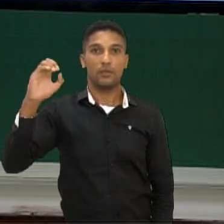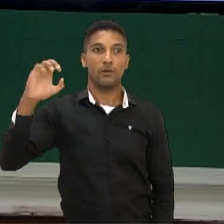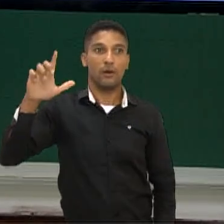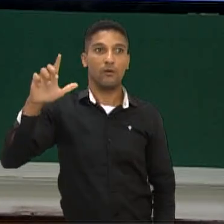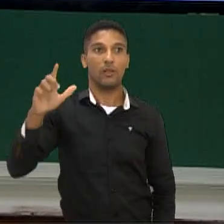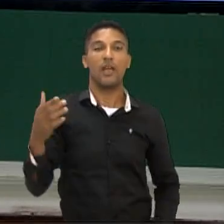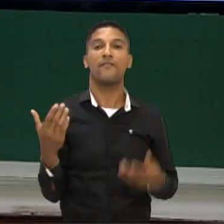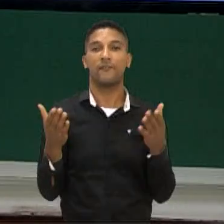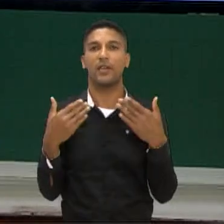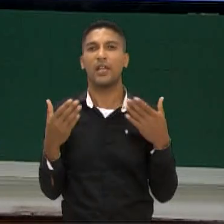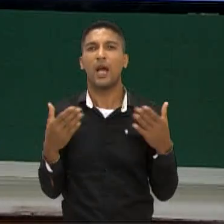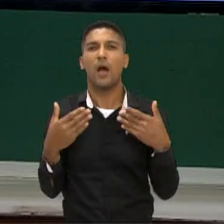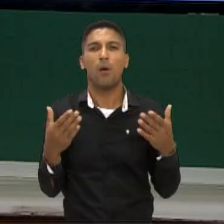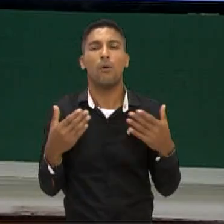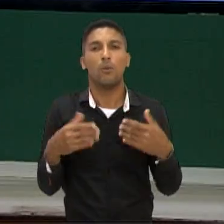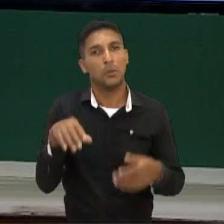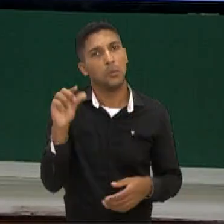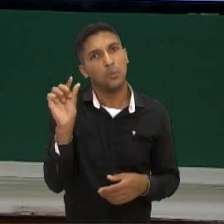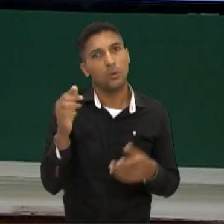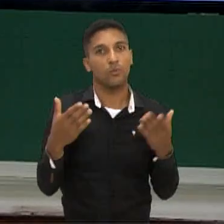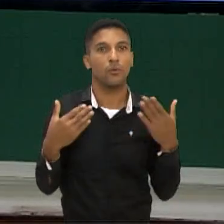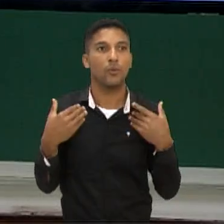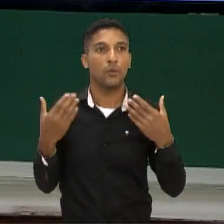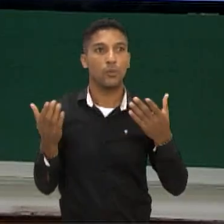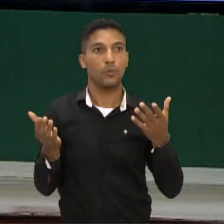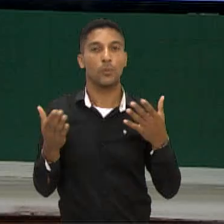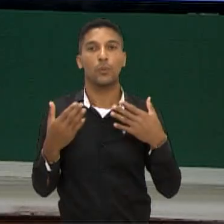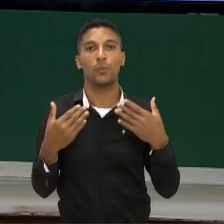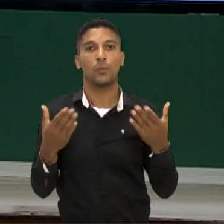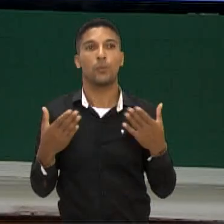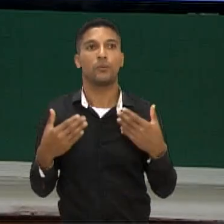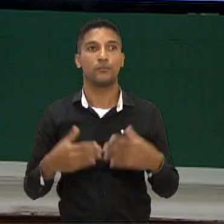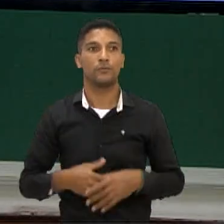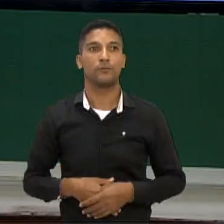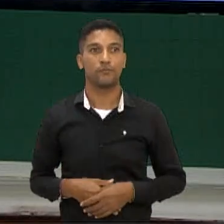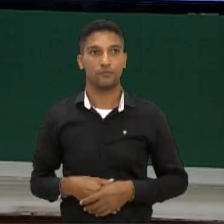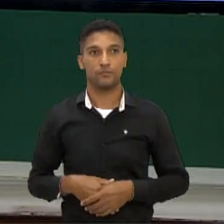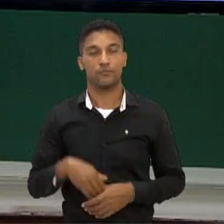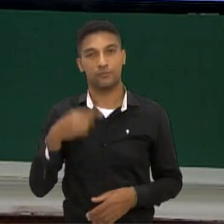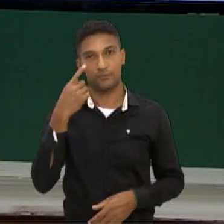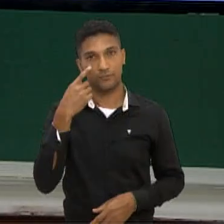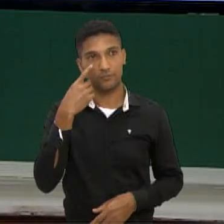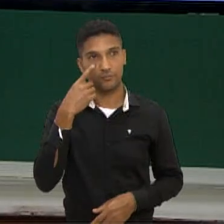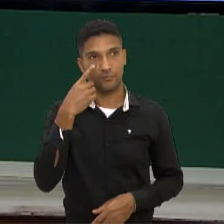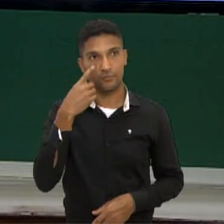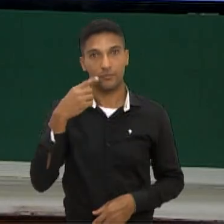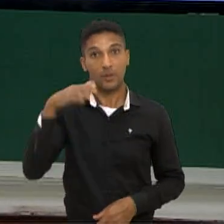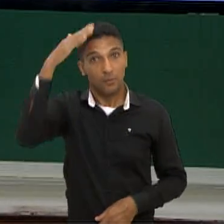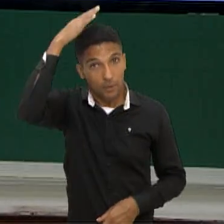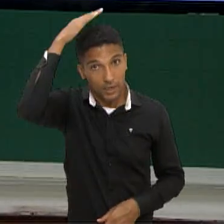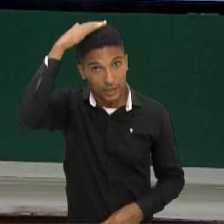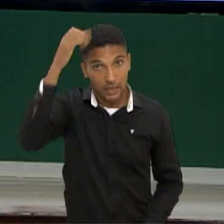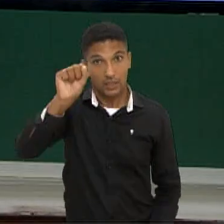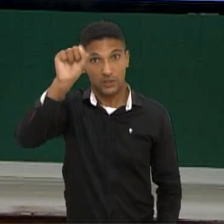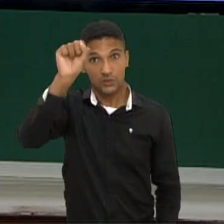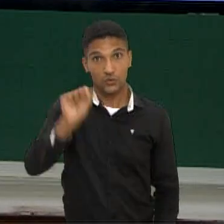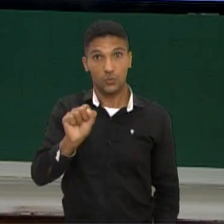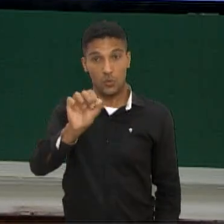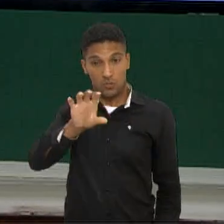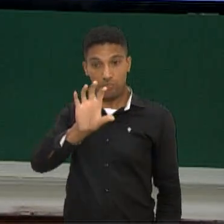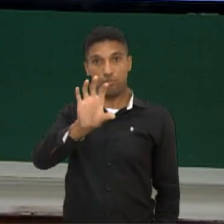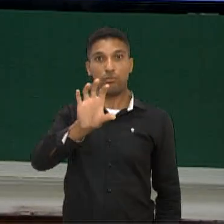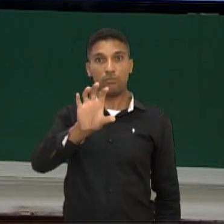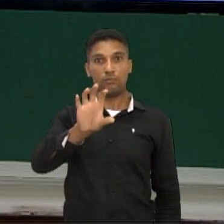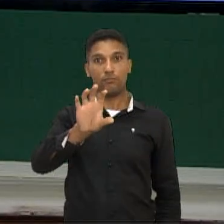região leste, região sul do estado do Paraná. Então, a área aqui mais central